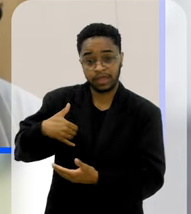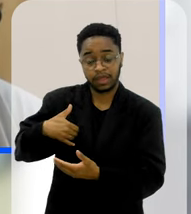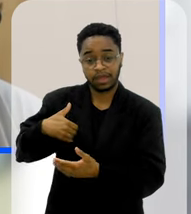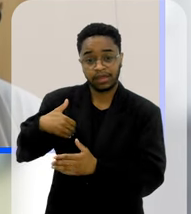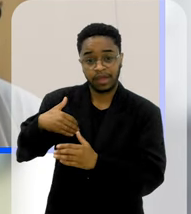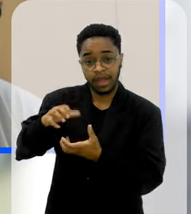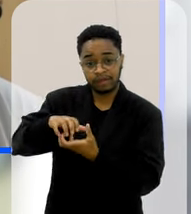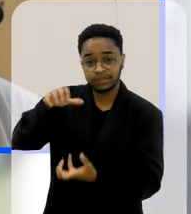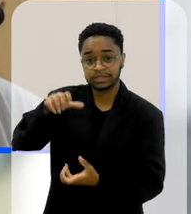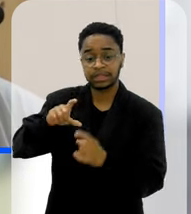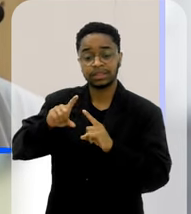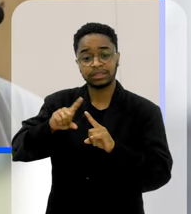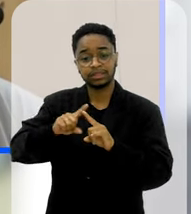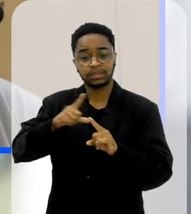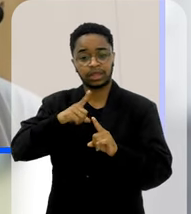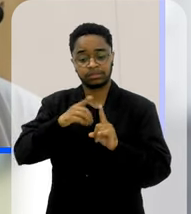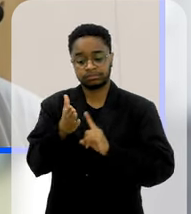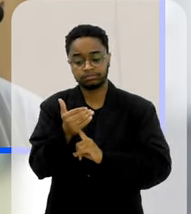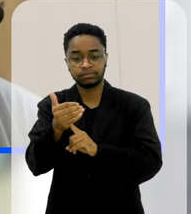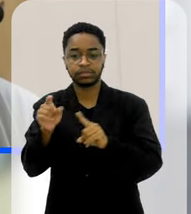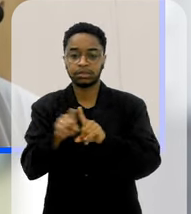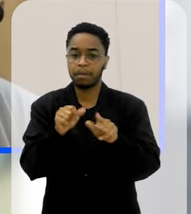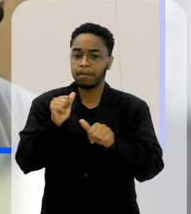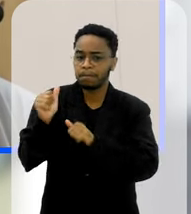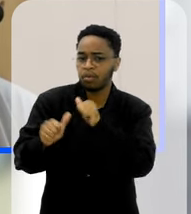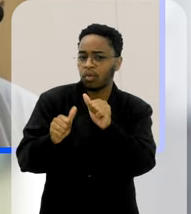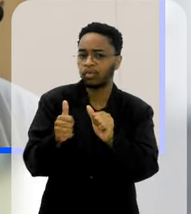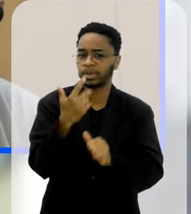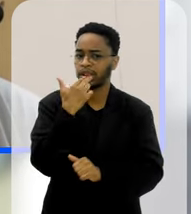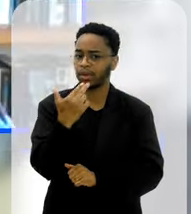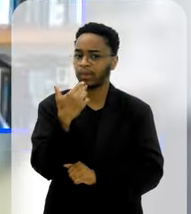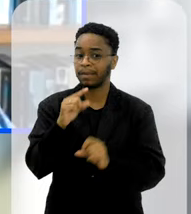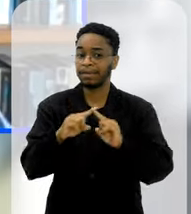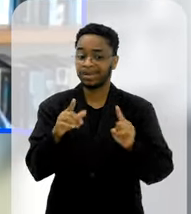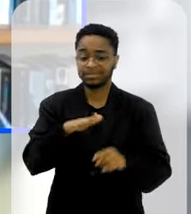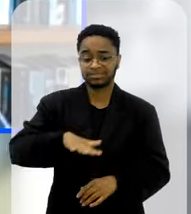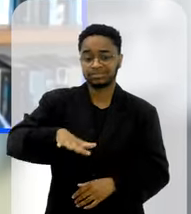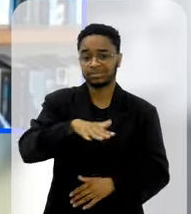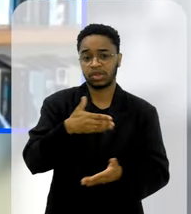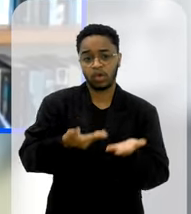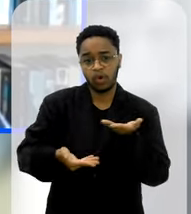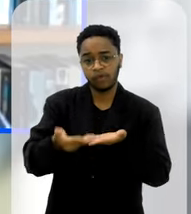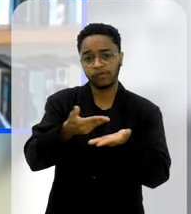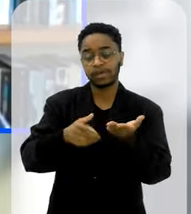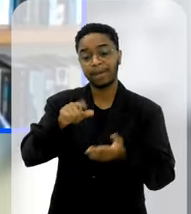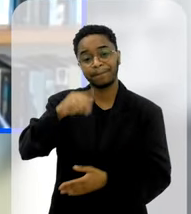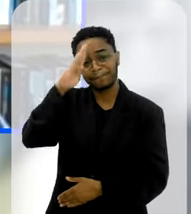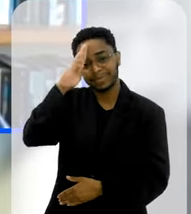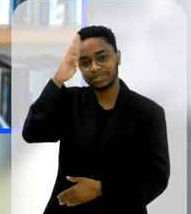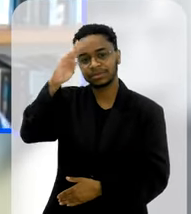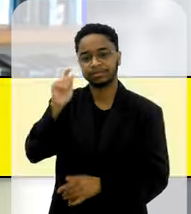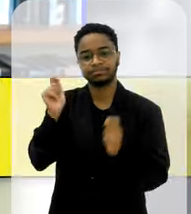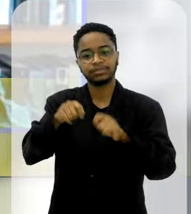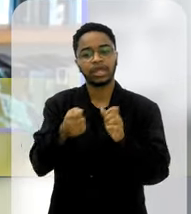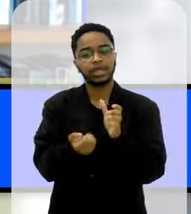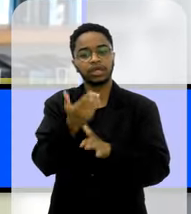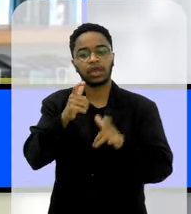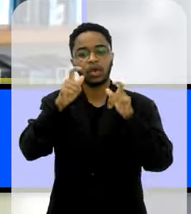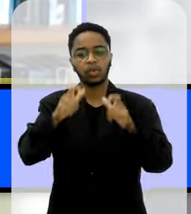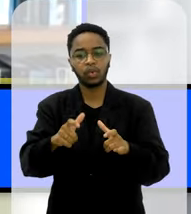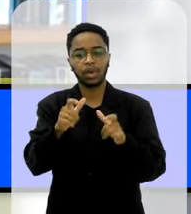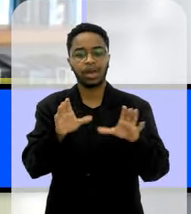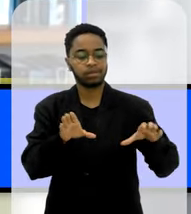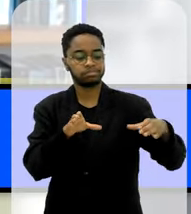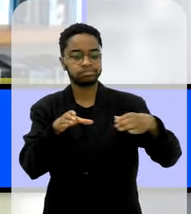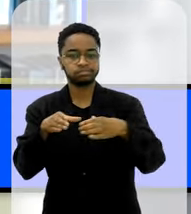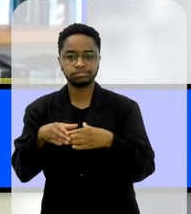hoje envelhece com tanta tecnologia e com tanta transformação na linguagem. Esse espaço de convivência é fundamental para que